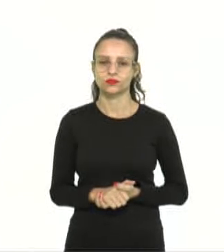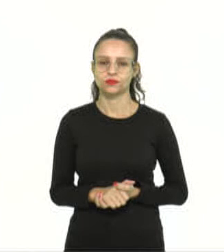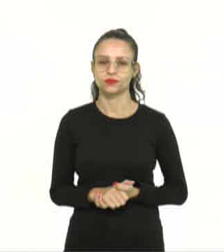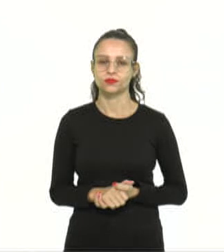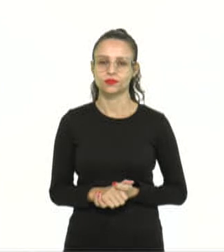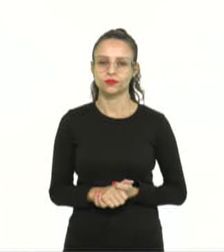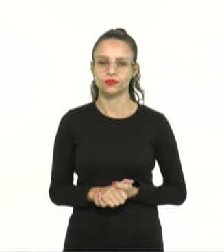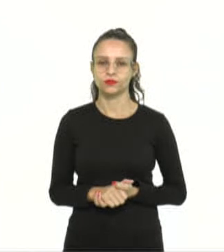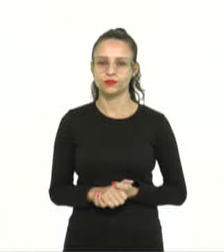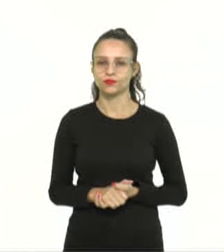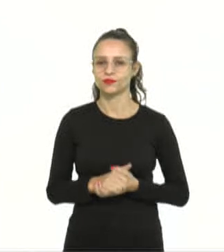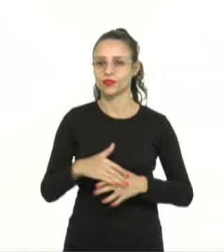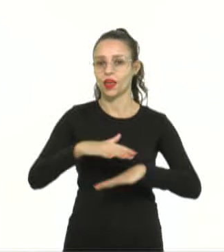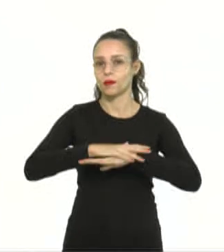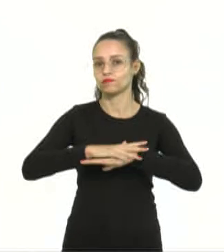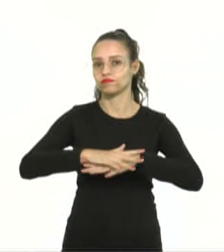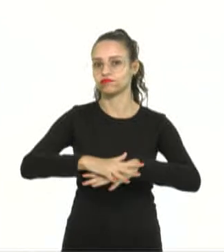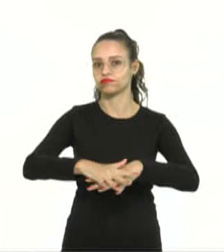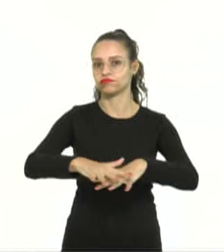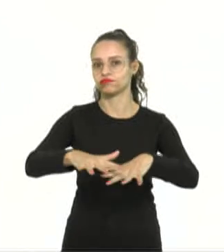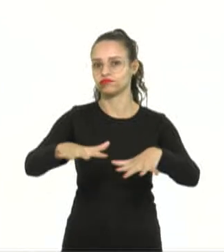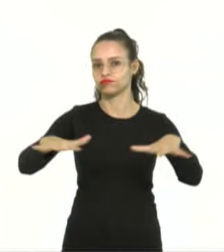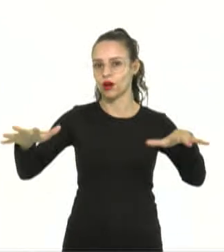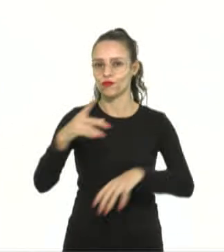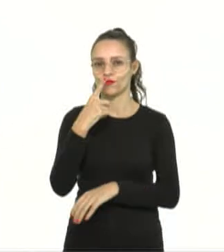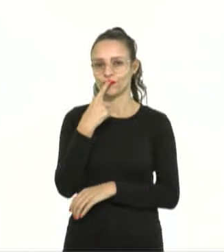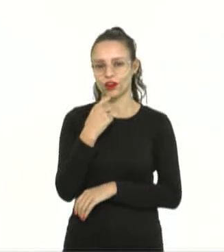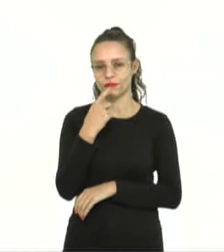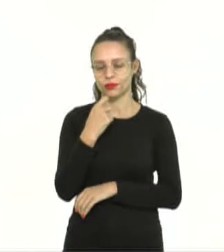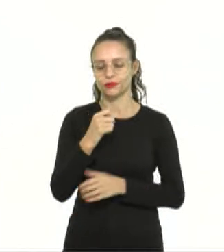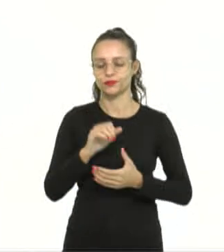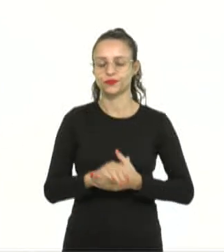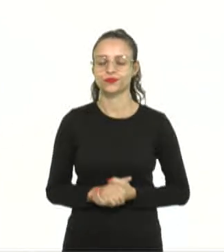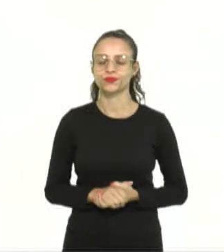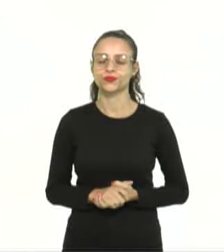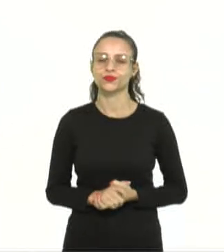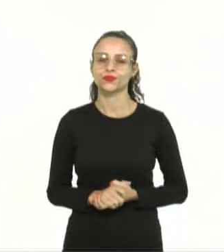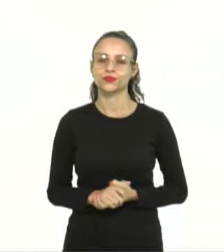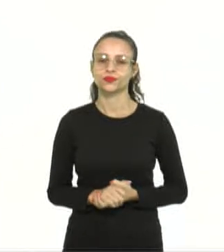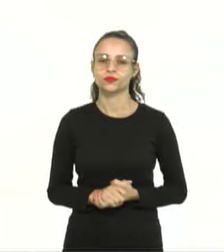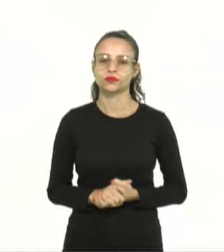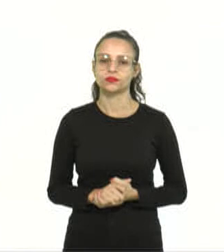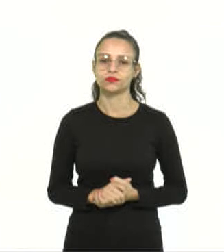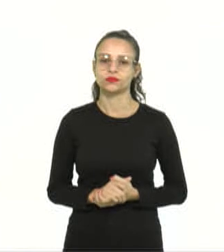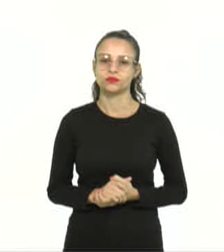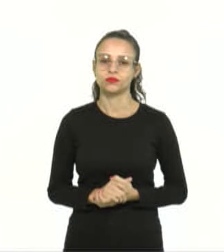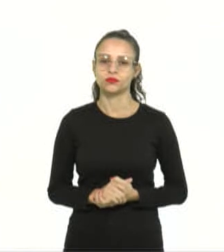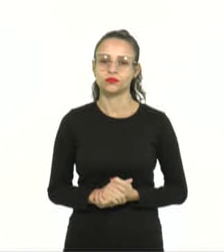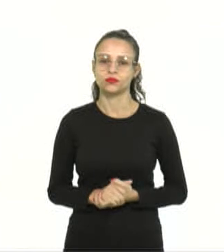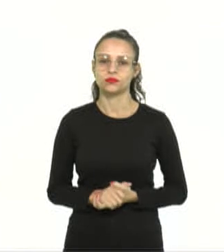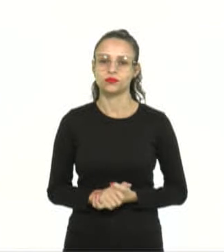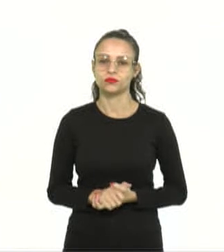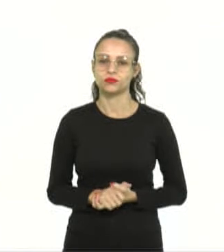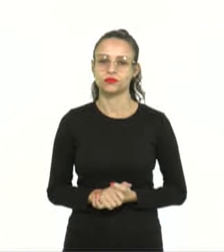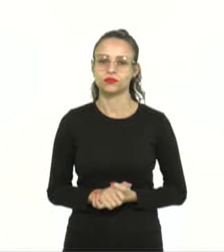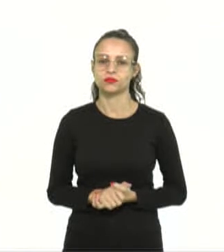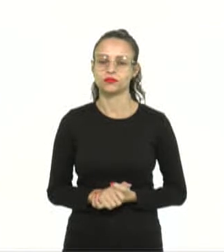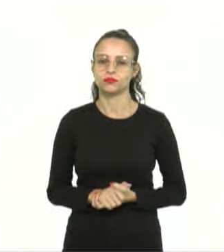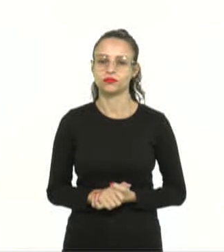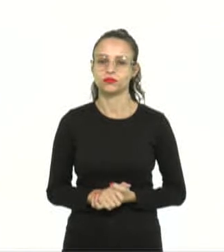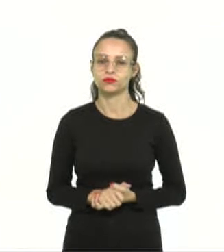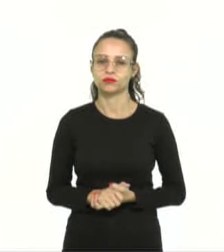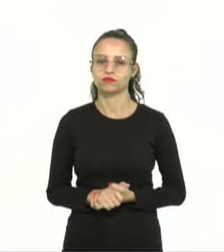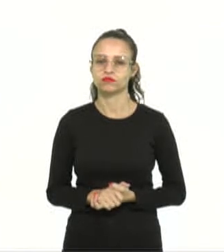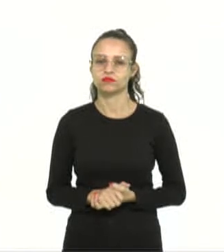Fica aquele rio vermelho de tomate. Quando se ha limpiado todo o pueblo com água, a fiesta sigue